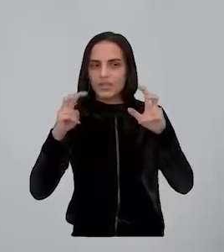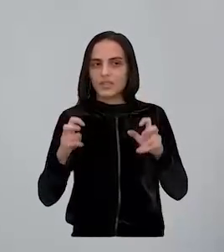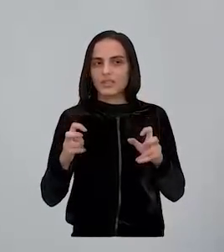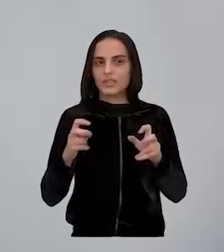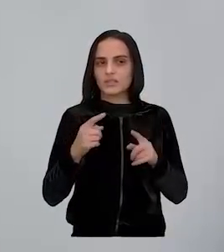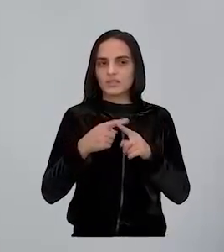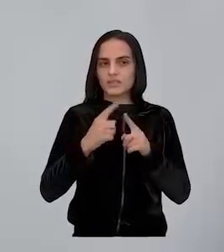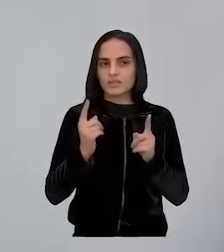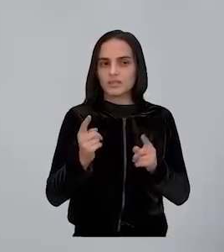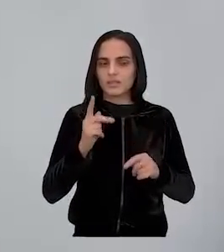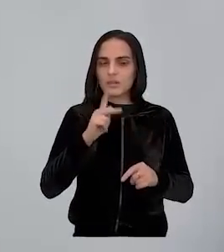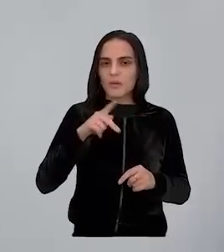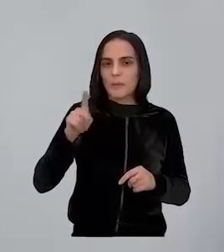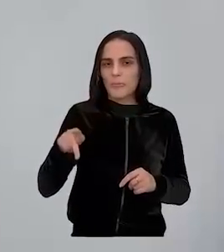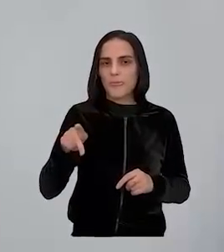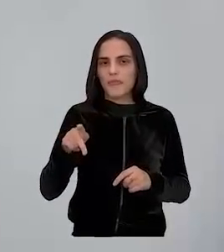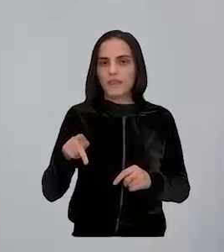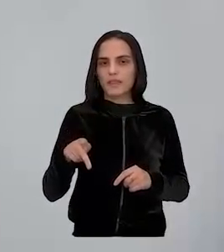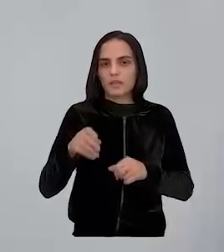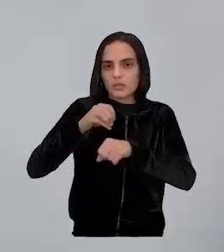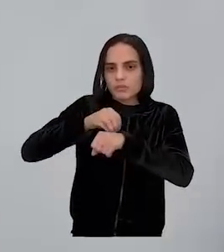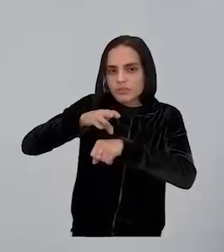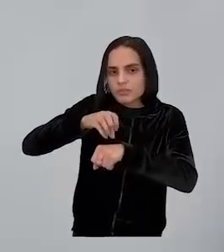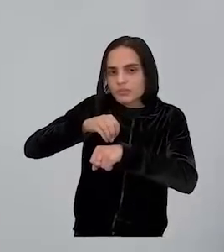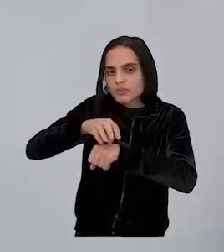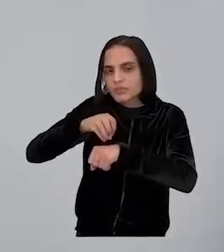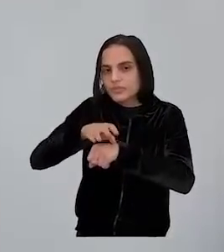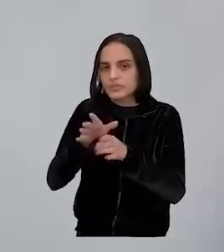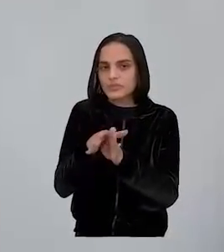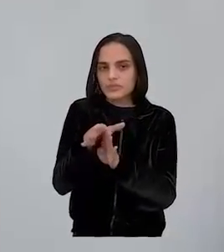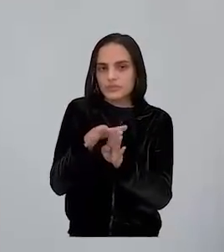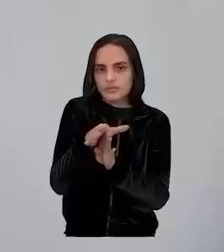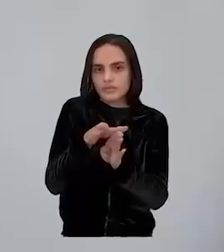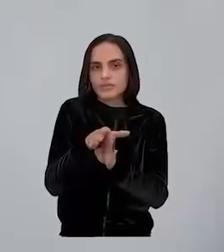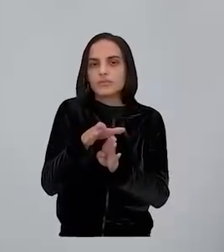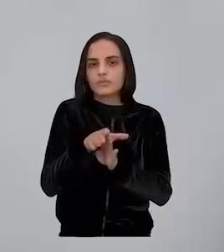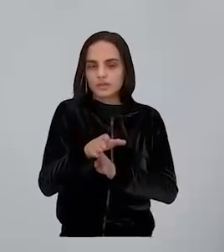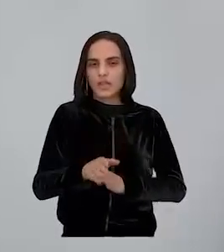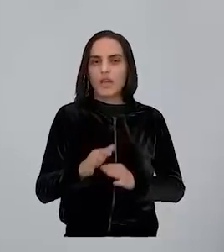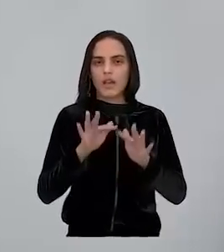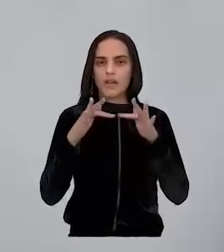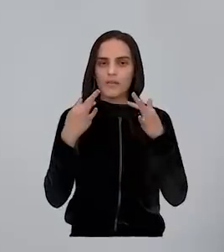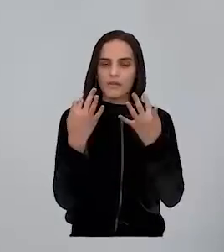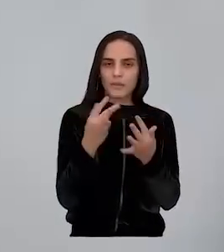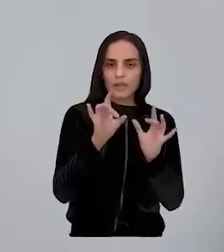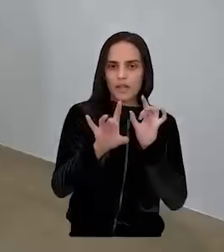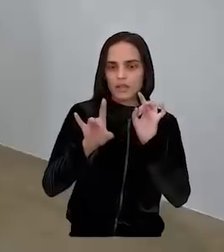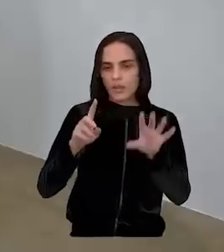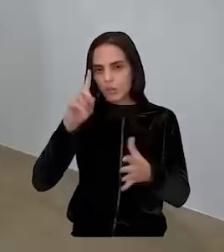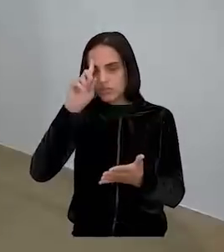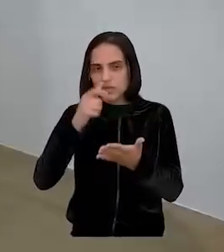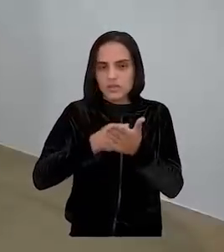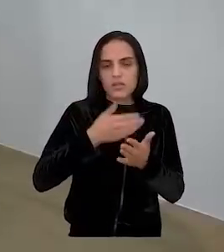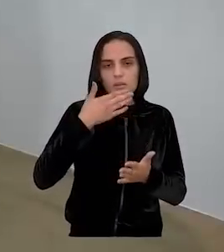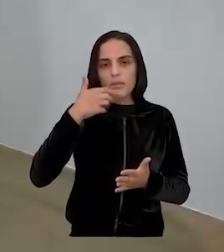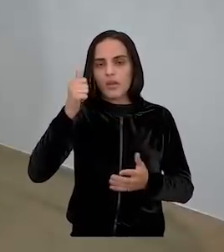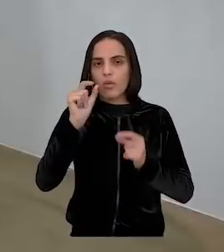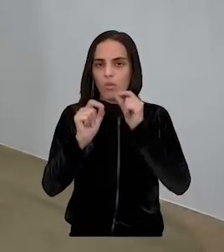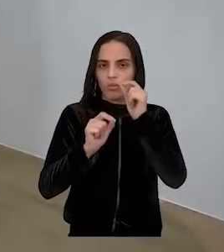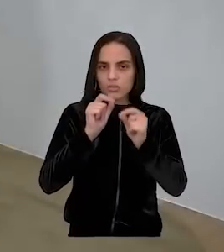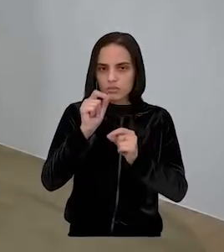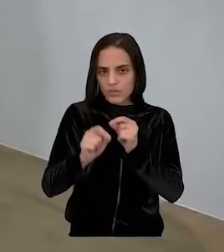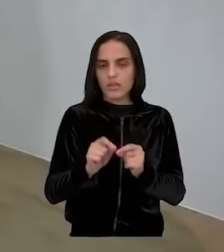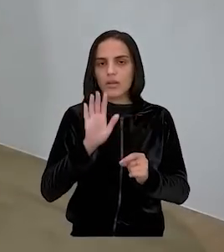a nossa função é de orientar, de conscientizar. É claro que cada família decide, Sim, né, o que é melhor, né?